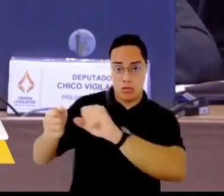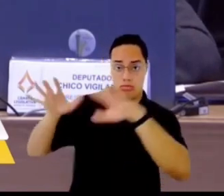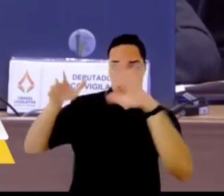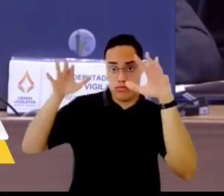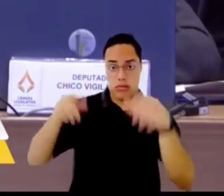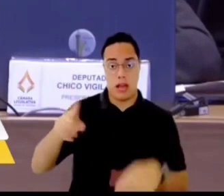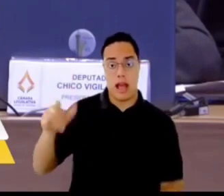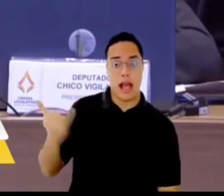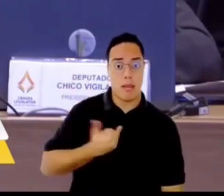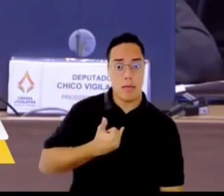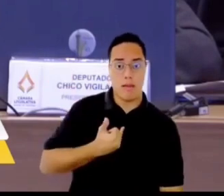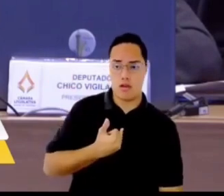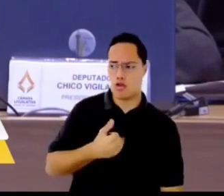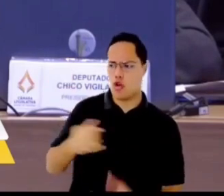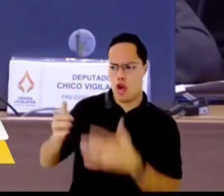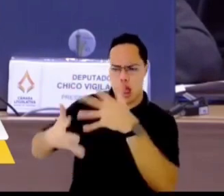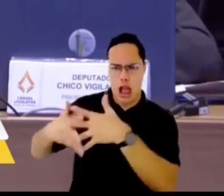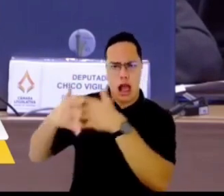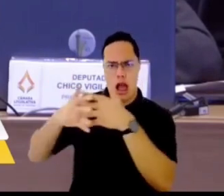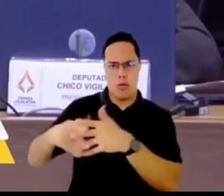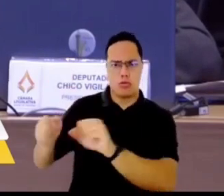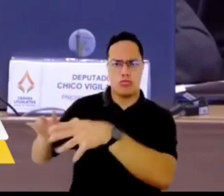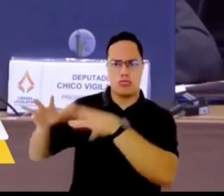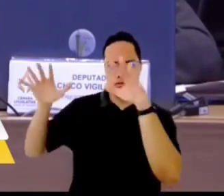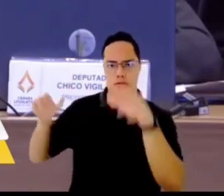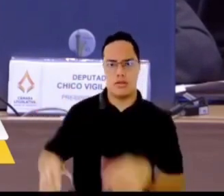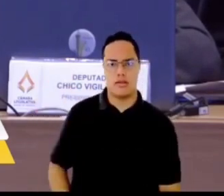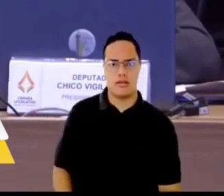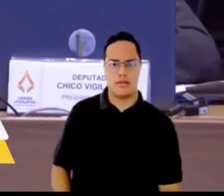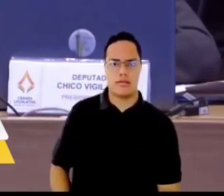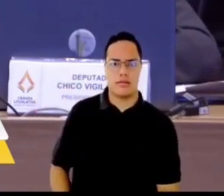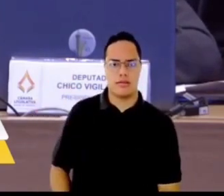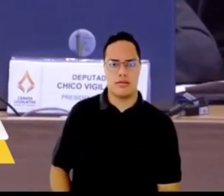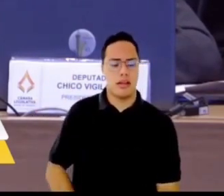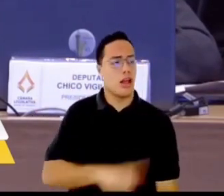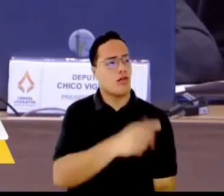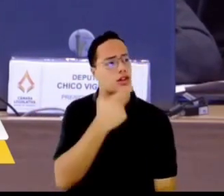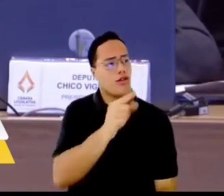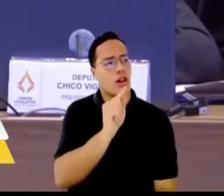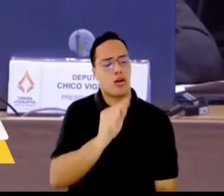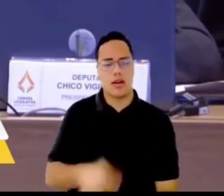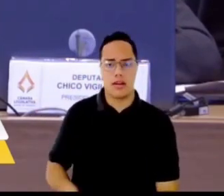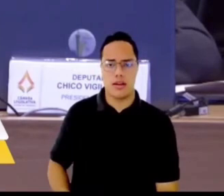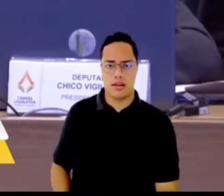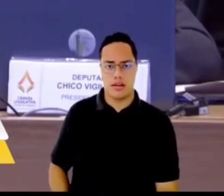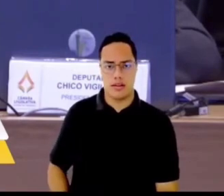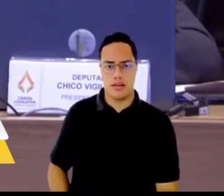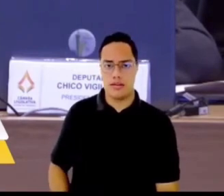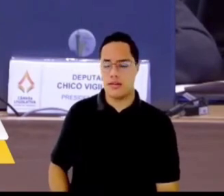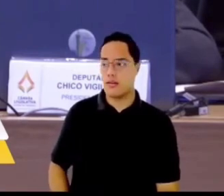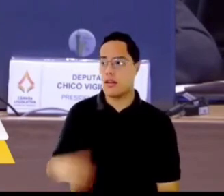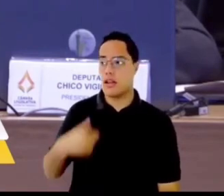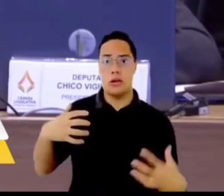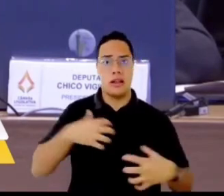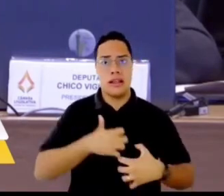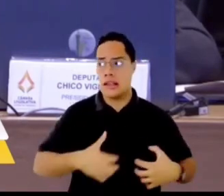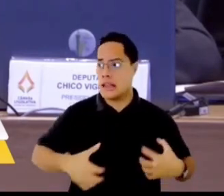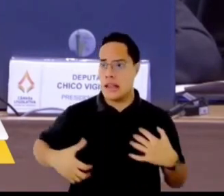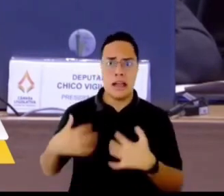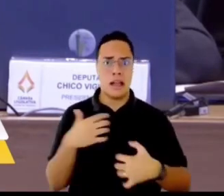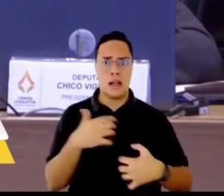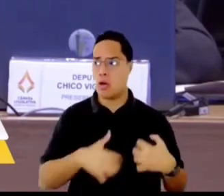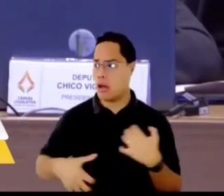para o senhor, naquele momento que explodiu o caminhão. Sim. Aí o que o senhor disse para ele, nessa hora que ele disse eu que entrei, explodiu o caminhão? Eu entrei em pânico, eu